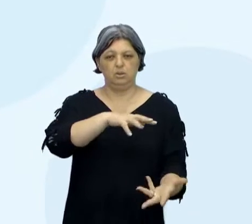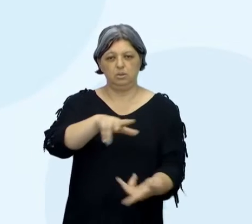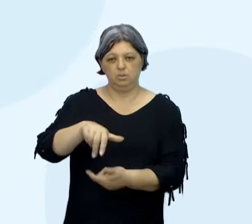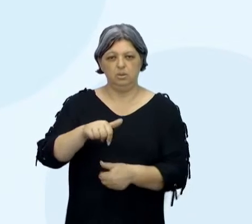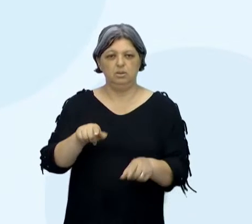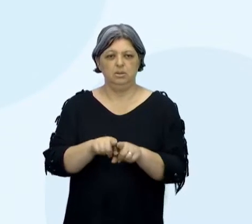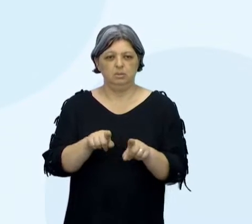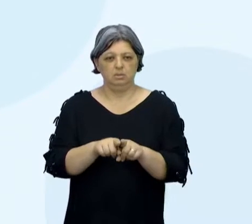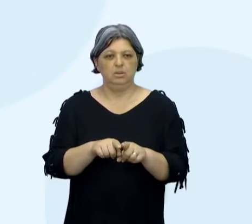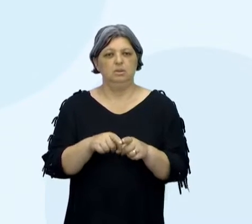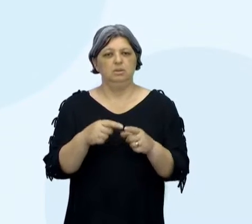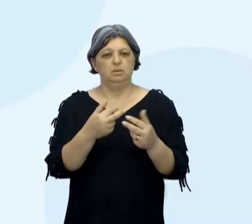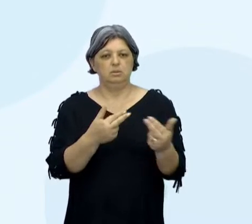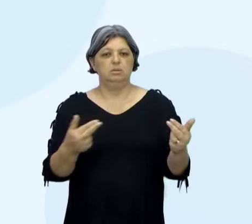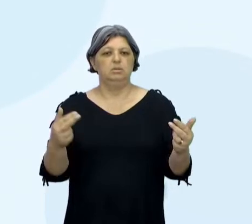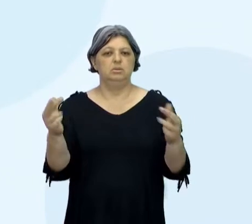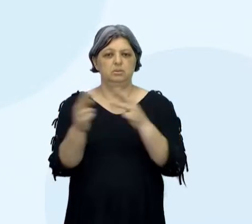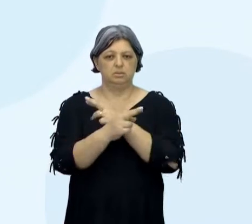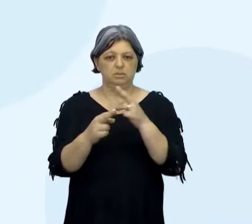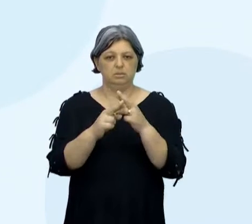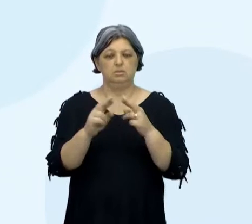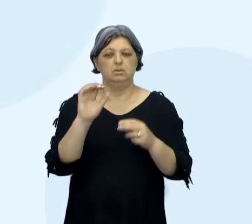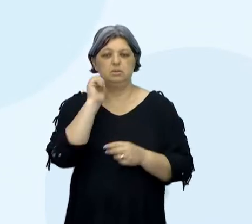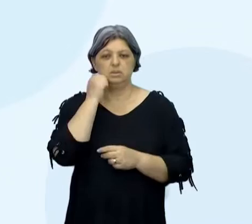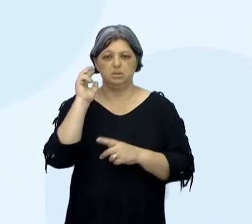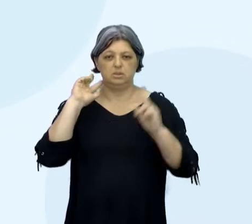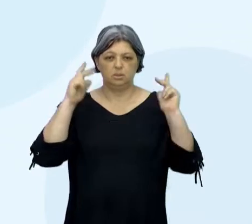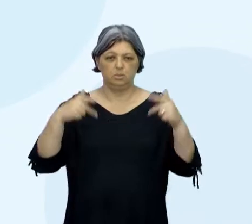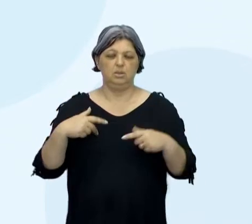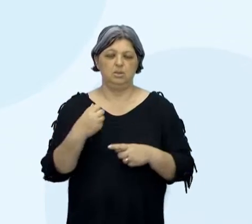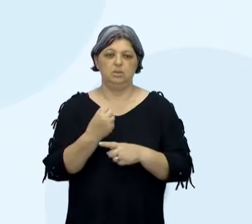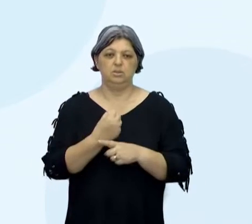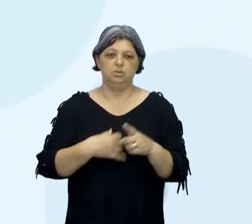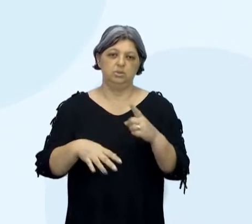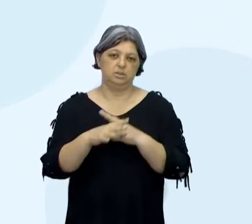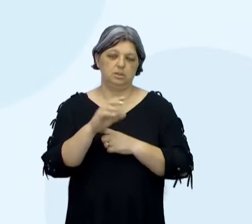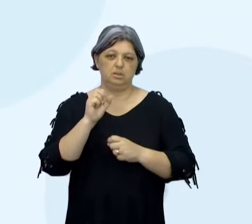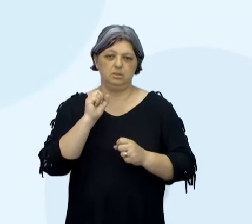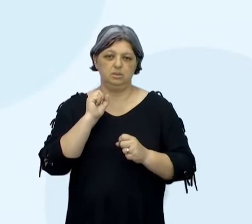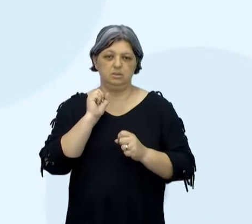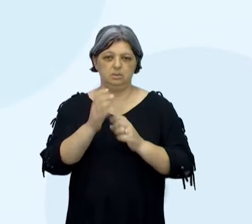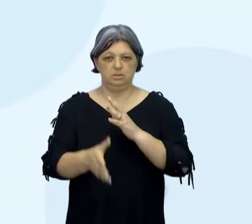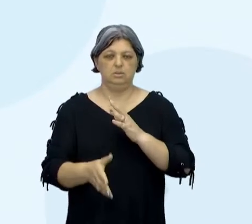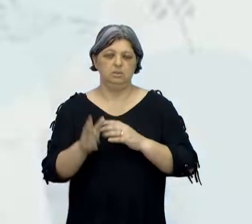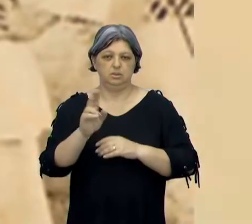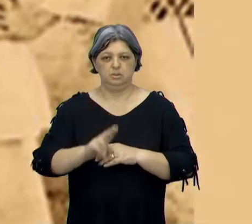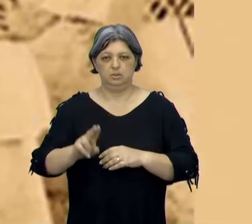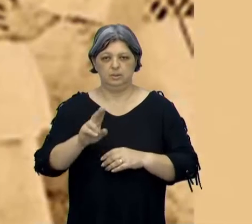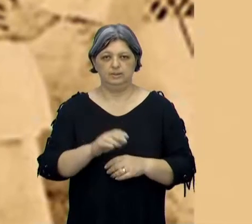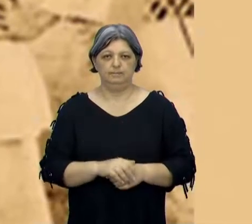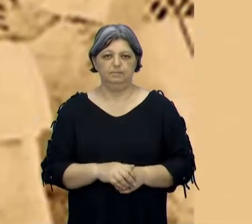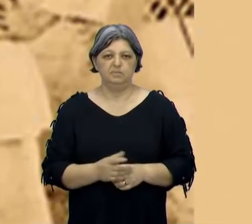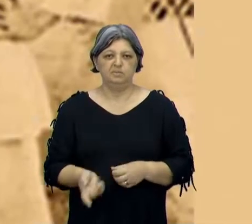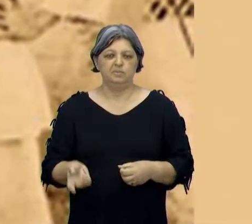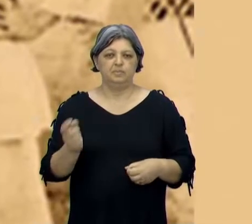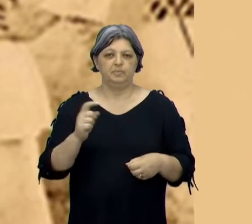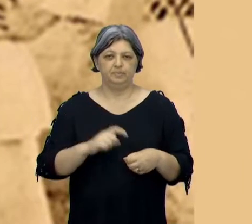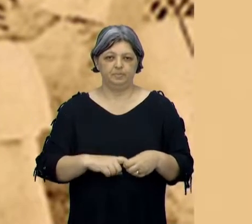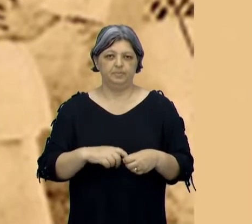em fenômenos relacionados às ciências humanas e sociais aplicadas. Pessoal, pode voltar em